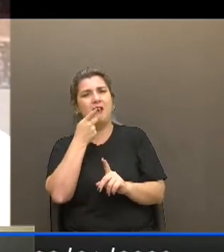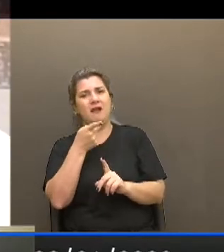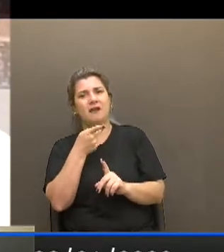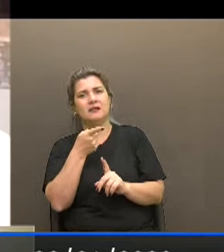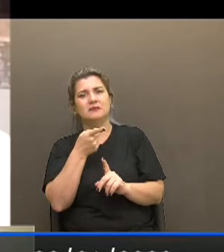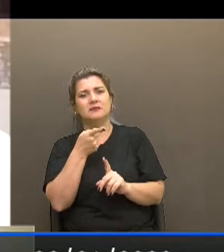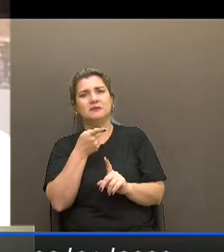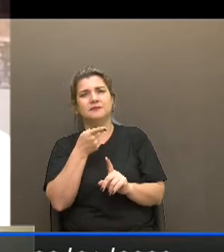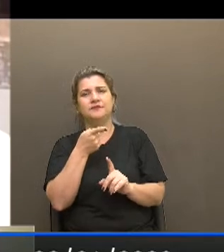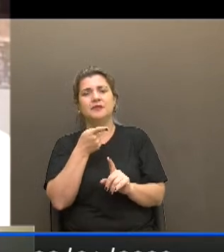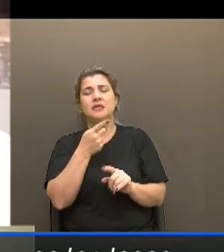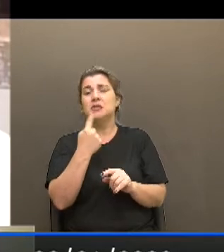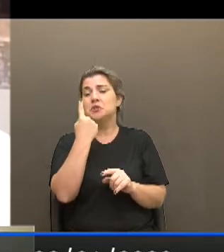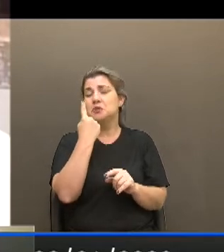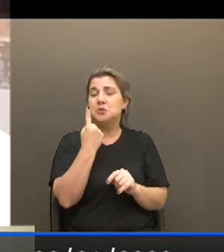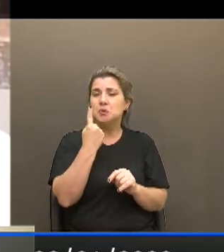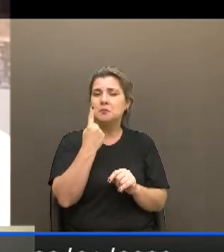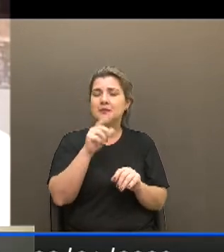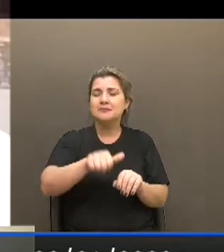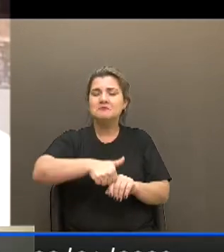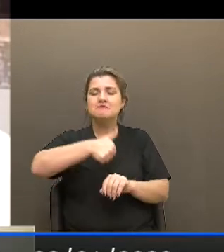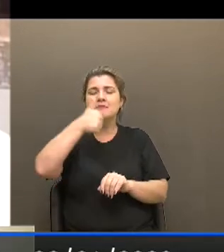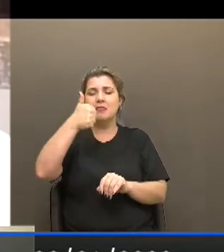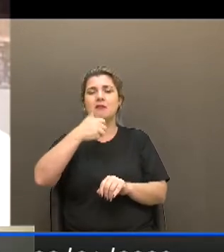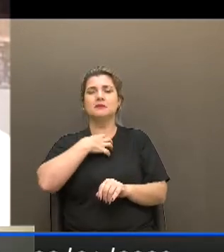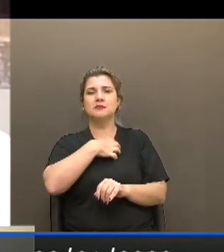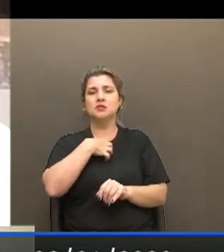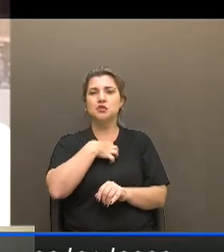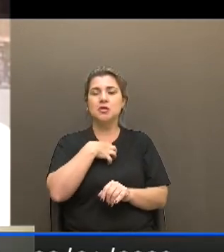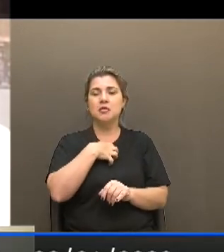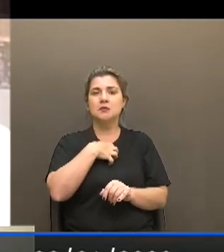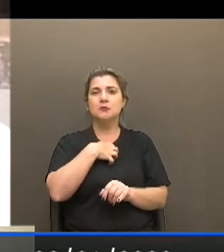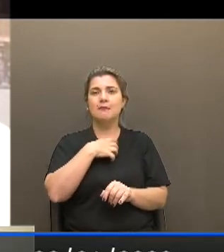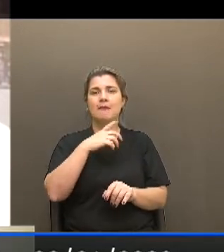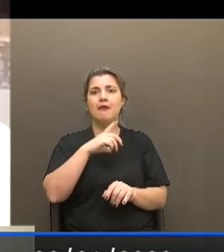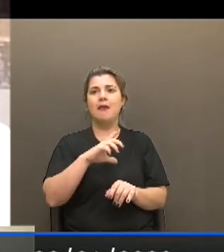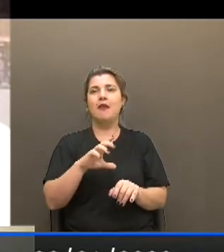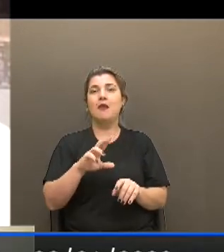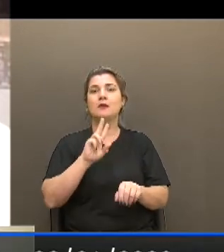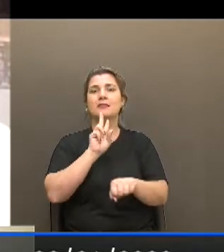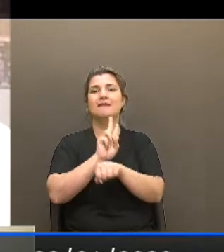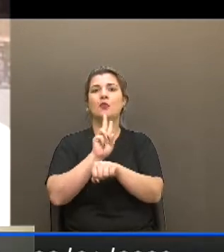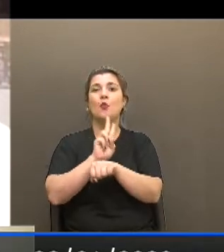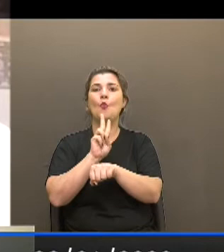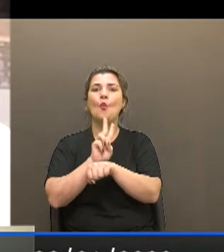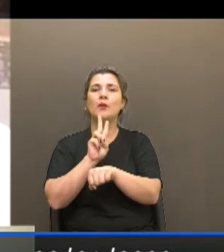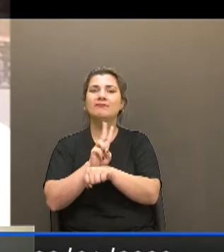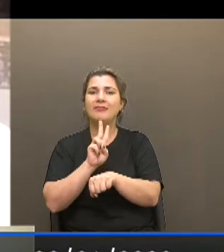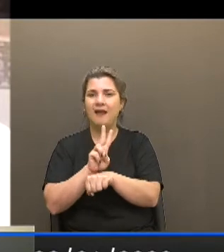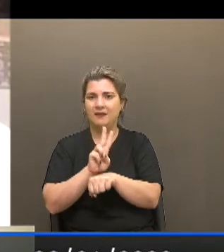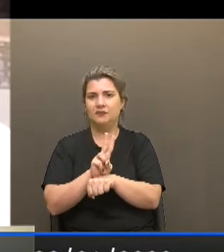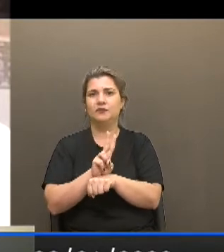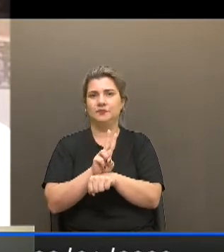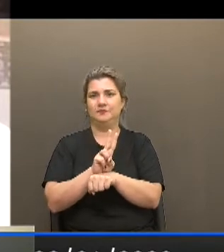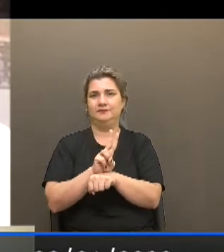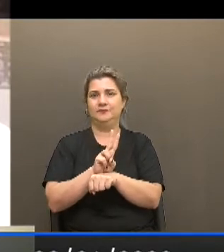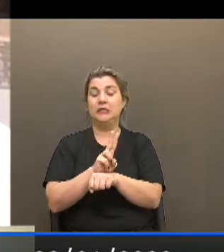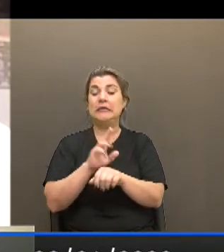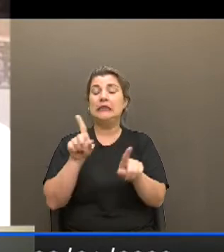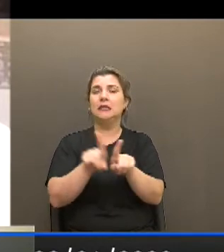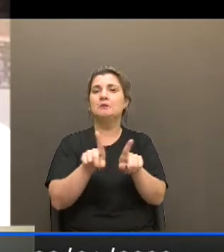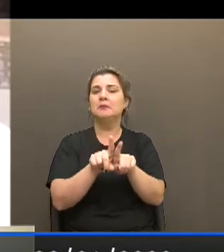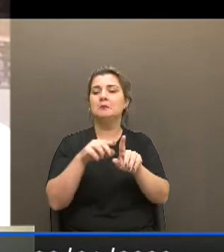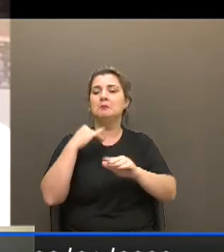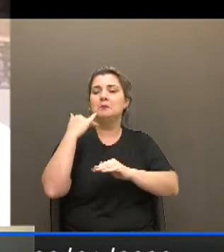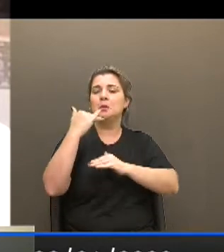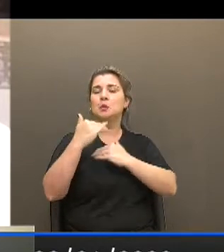com certeza, uma das melhores formas é a gente ter a prevenção e ter os protocolos de procedimentos